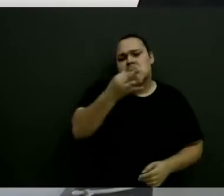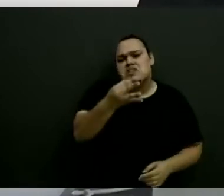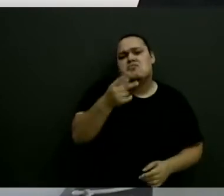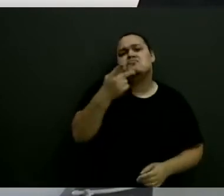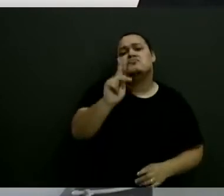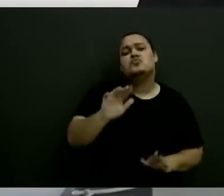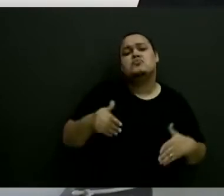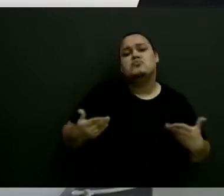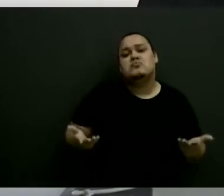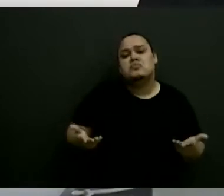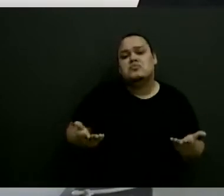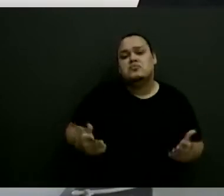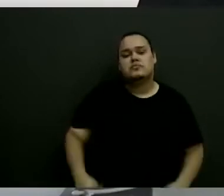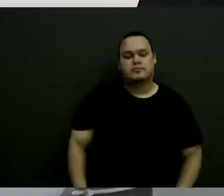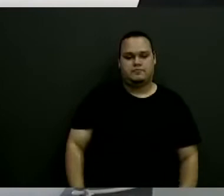outros?